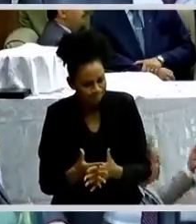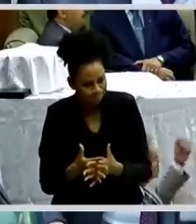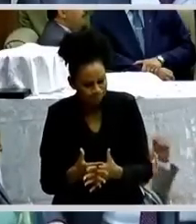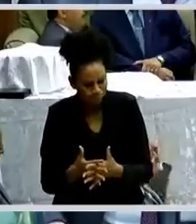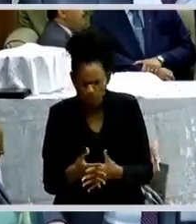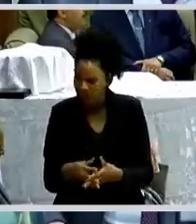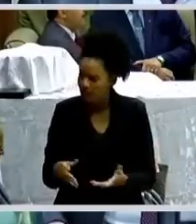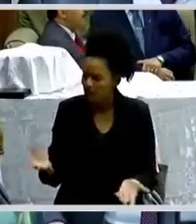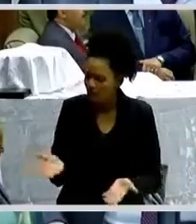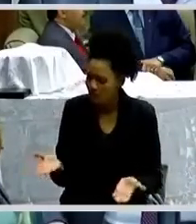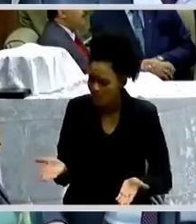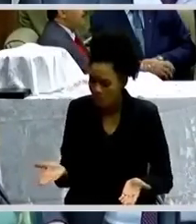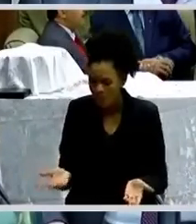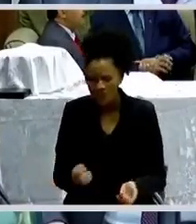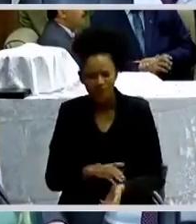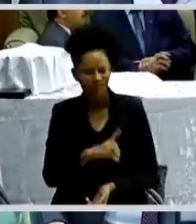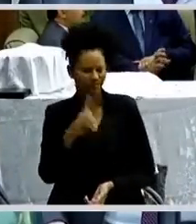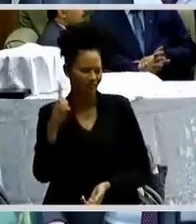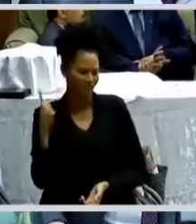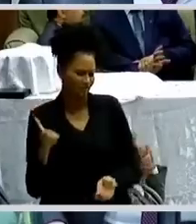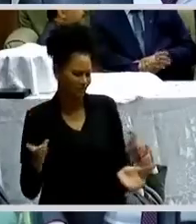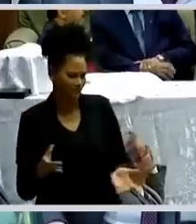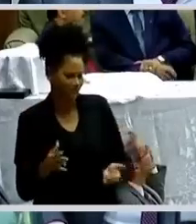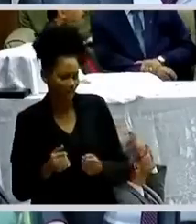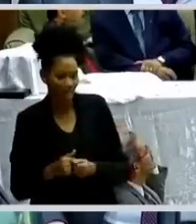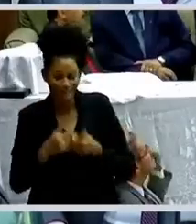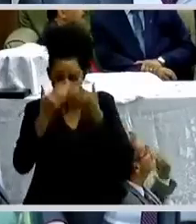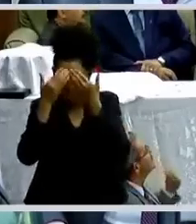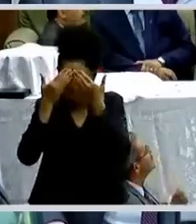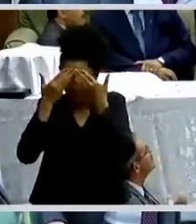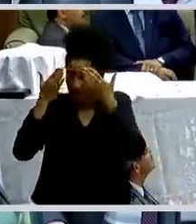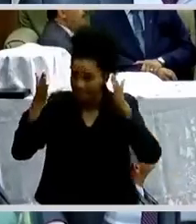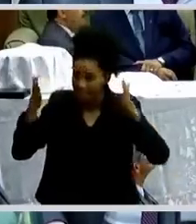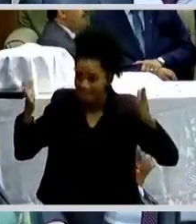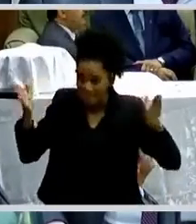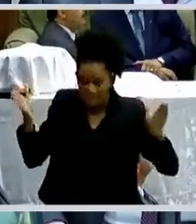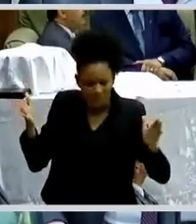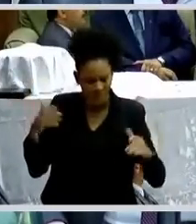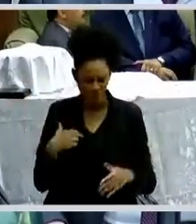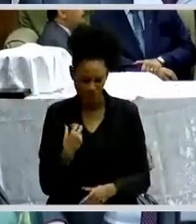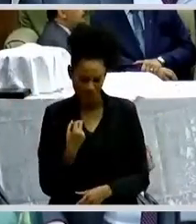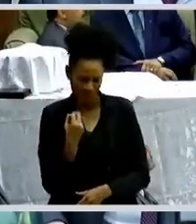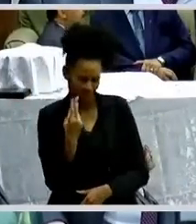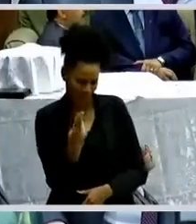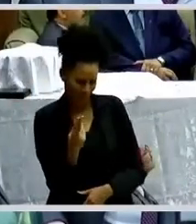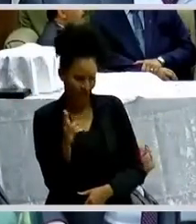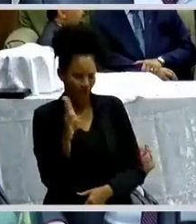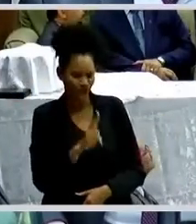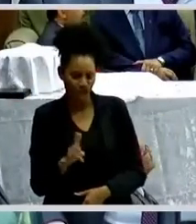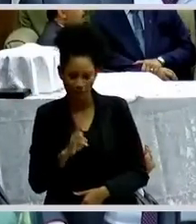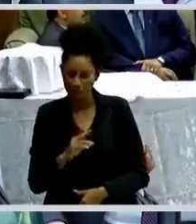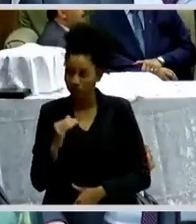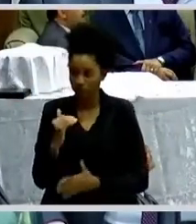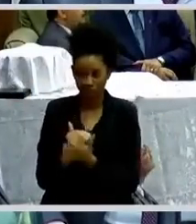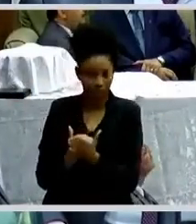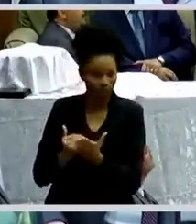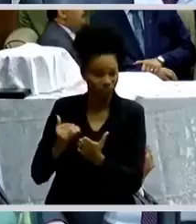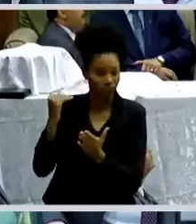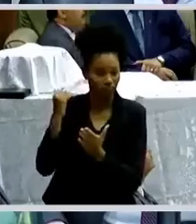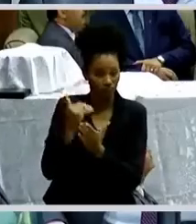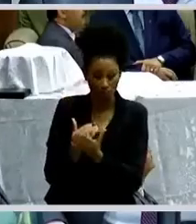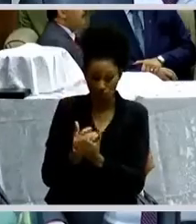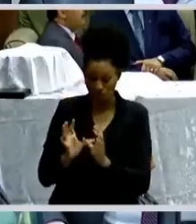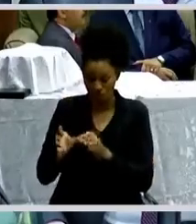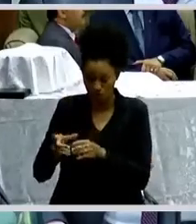fôssemos trazer para os dias atuais, para abrir a mente nossa, eu vou usar alto clero, os